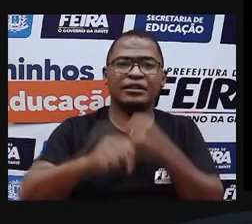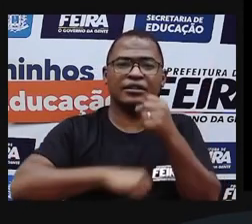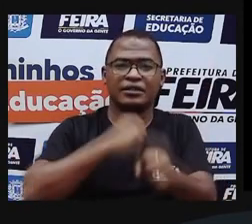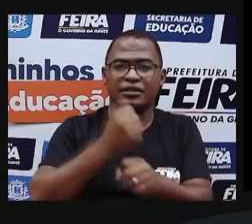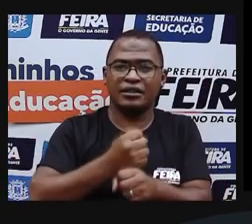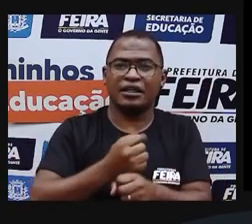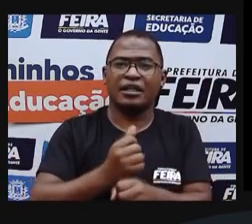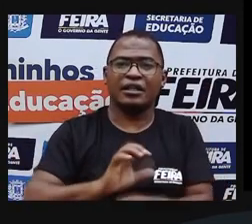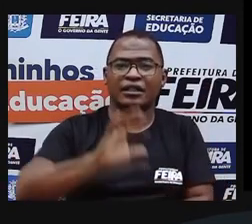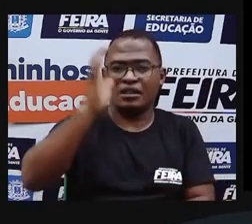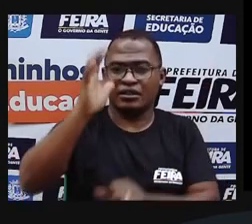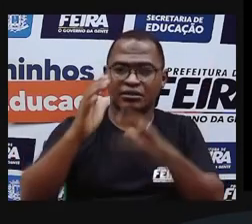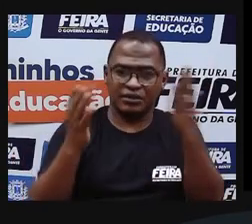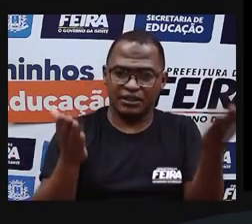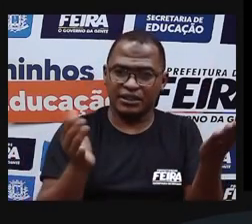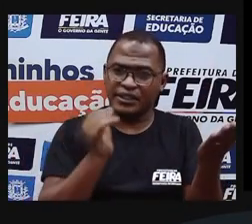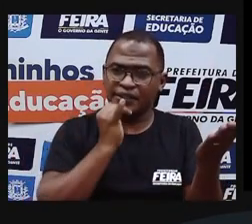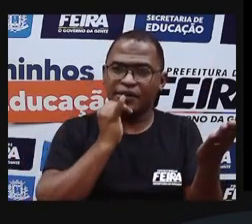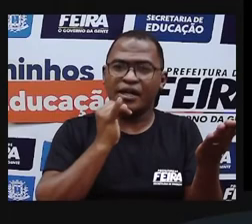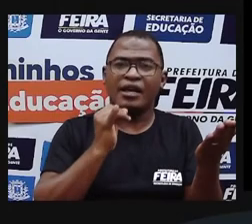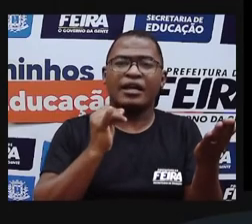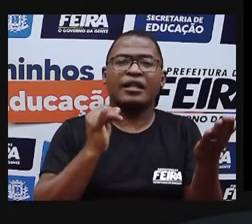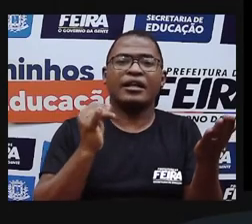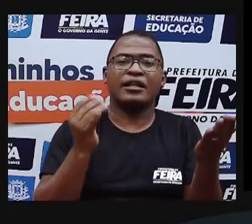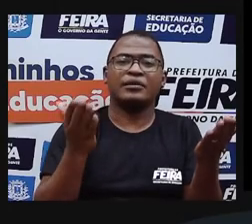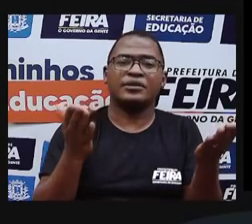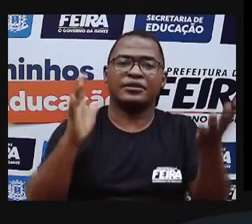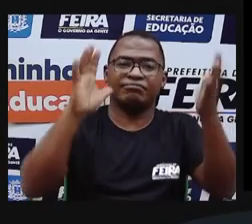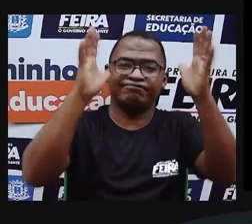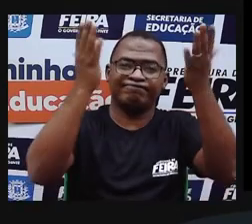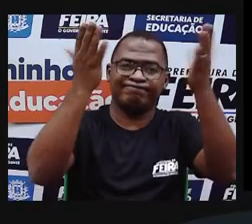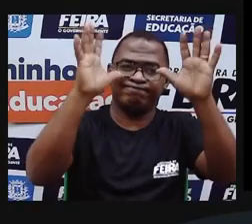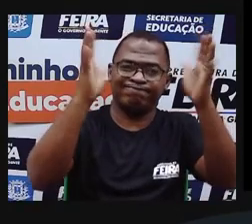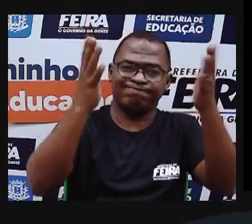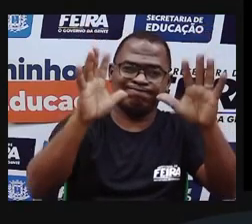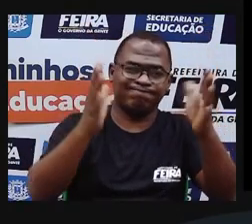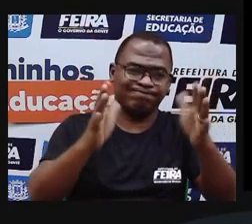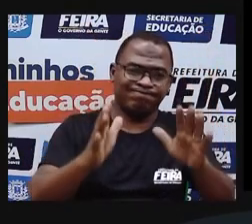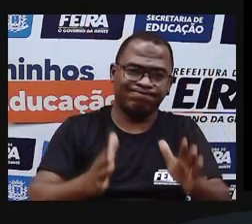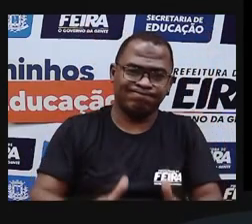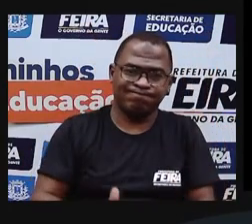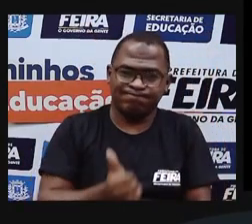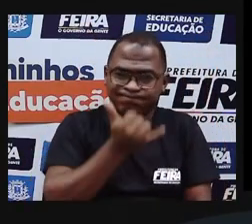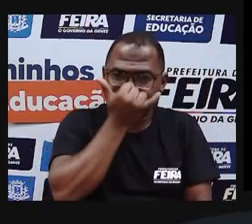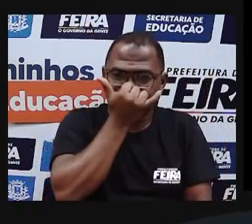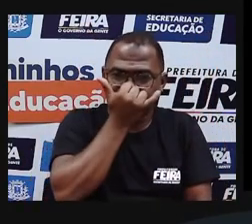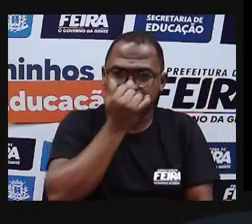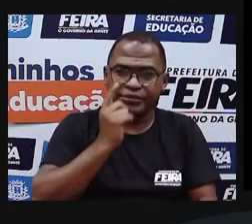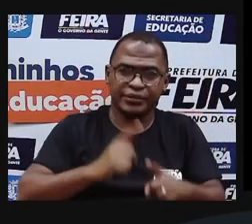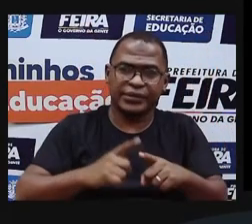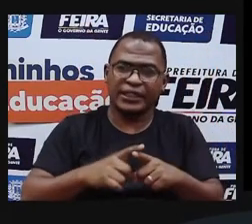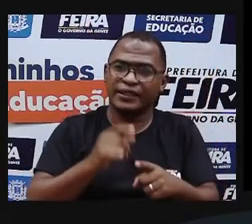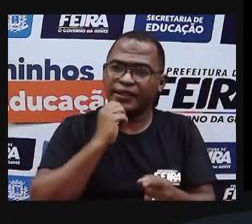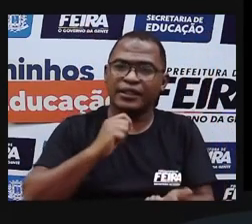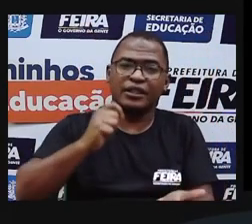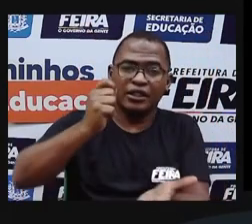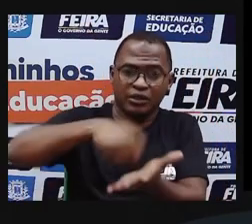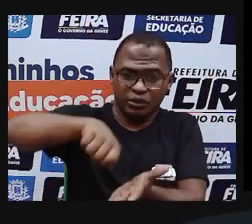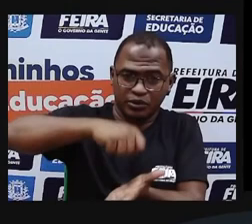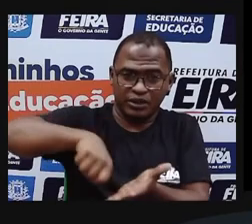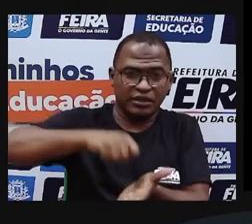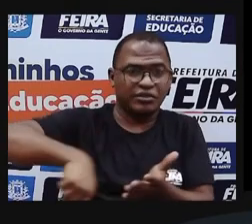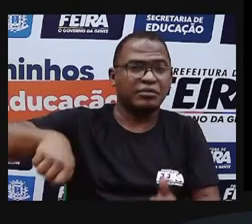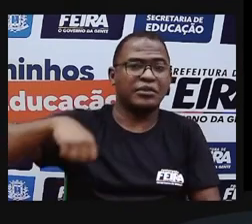Carolina. Bora ver um pouquinho dessa parte triste da história dela? Apesar de ter um livro transformado em